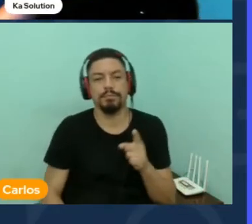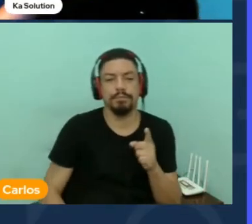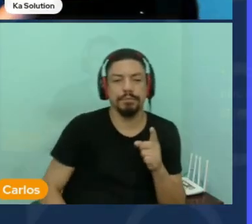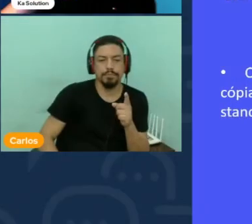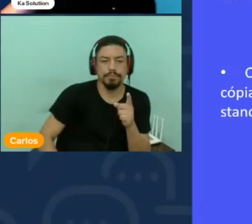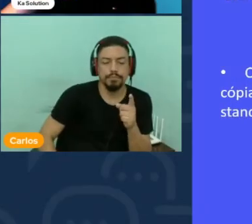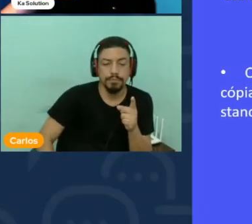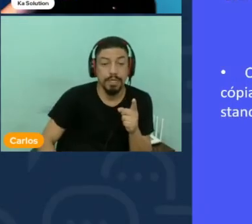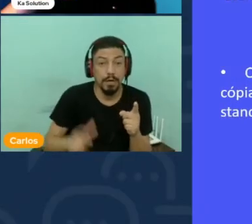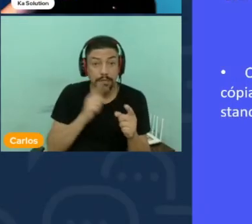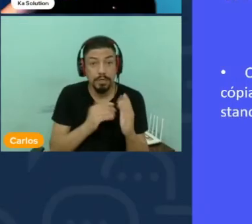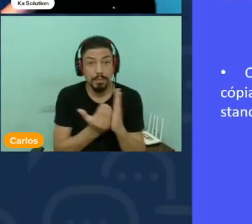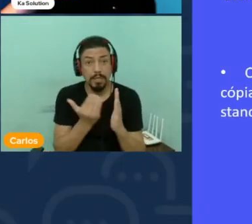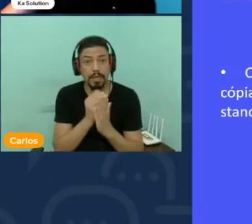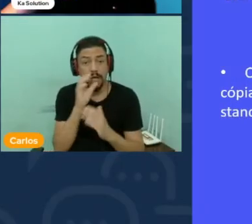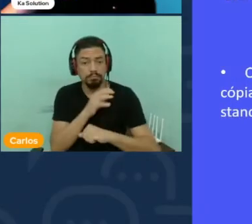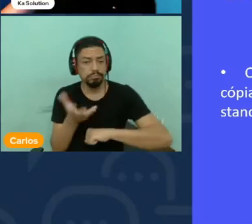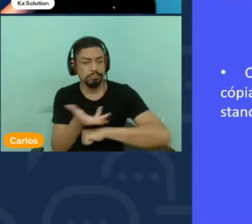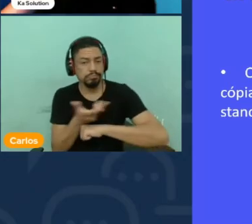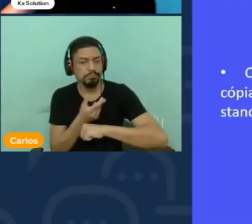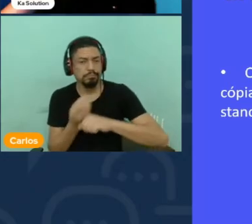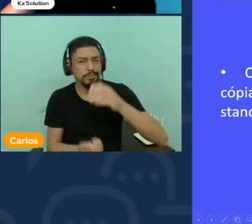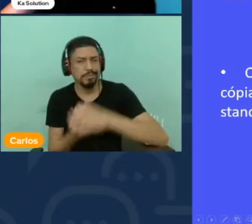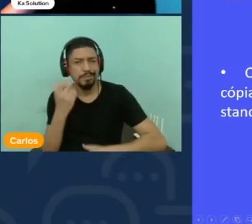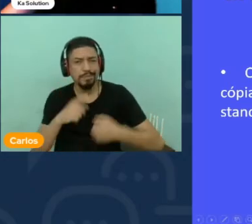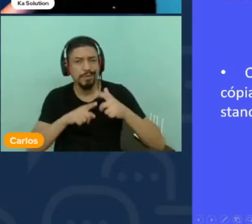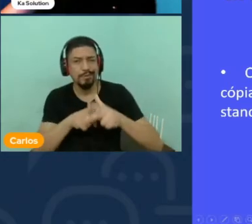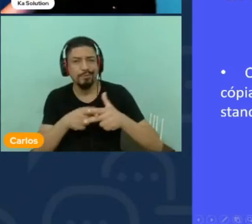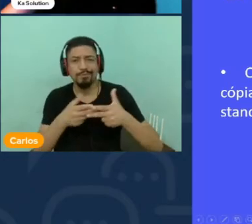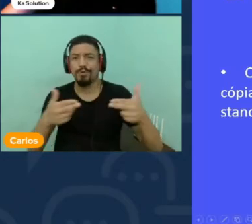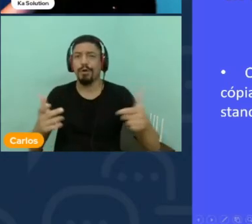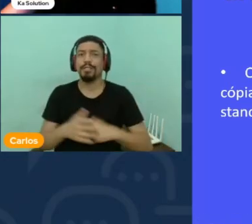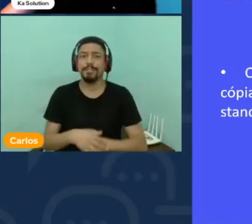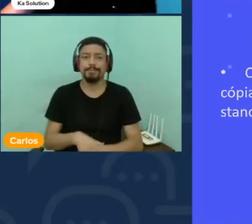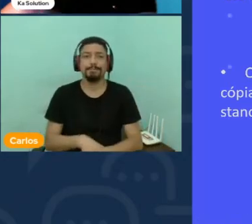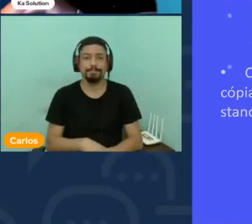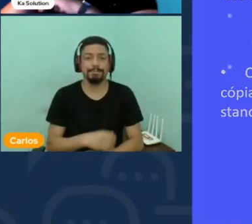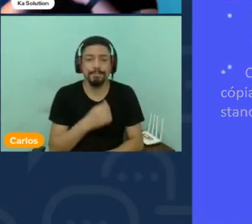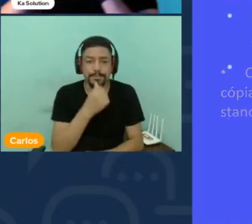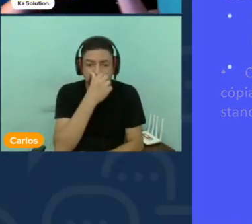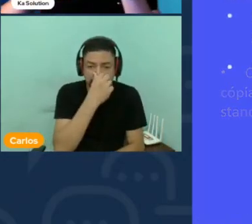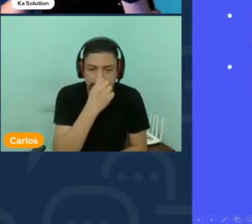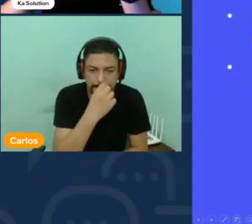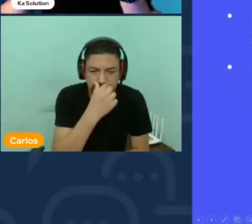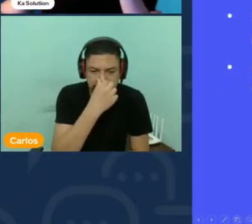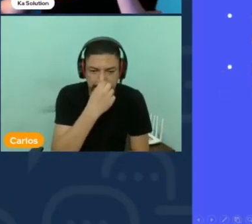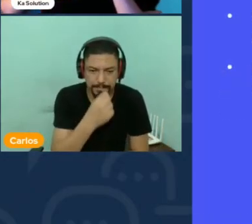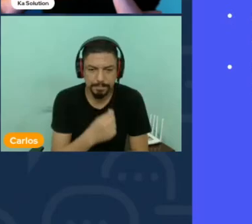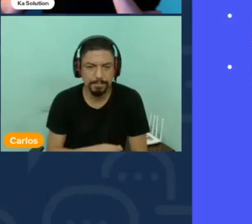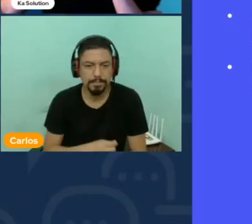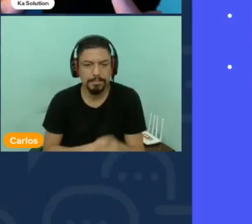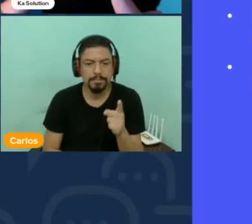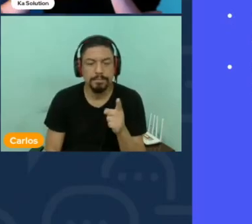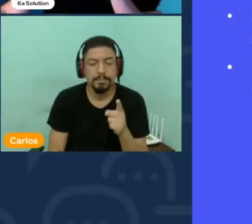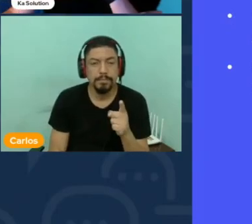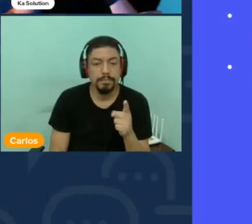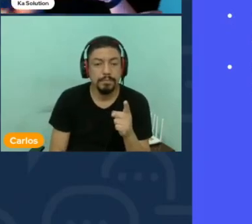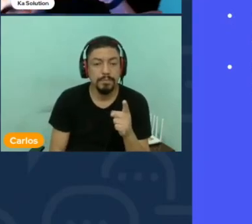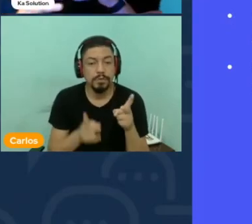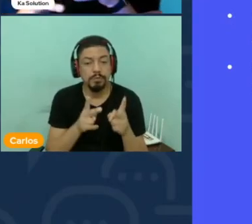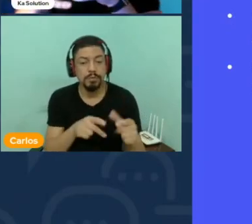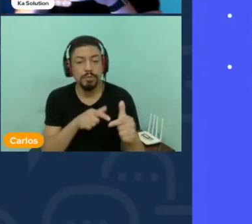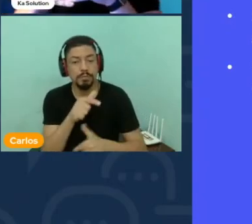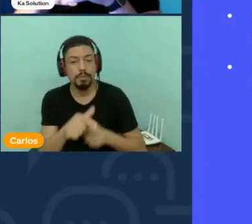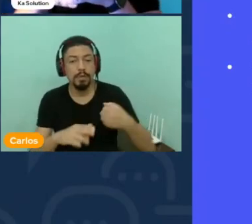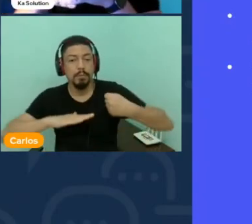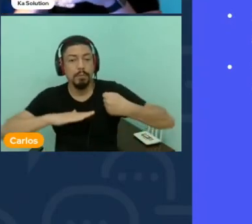agilidade aqui na criação dos nossos recursos. Continuando a parte de banco de dados, a gente também